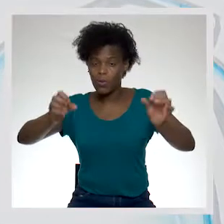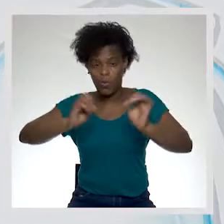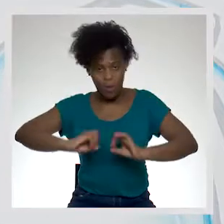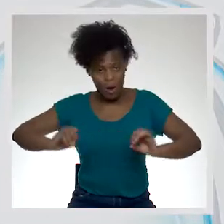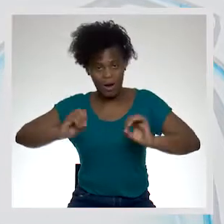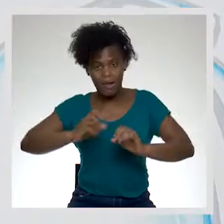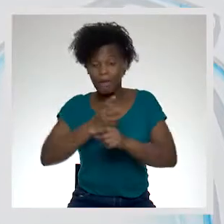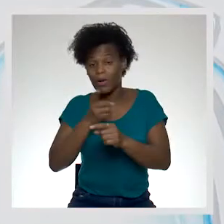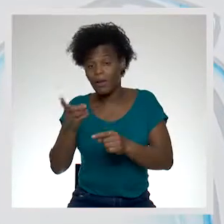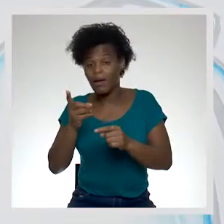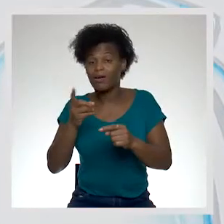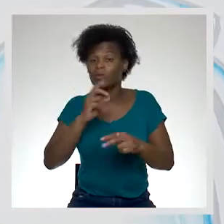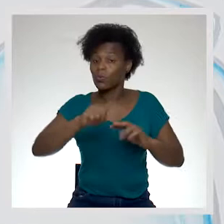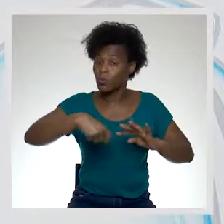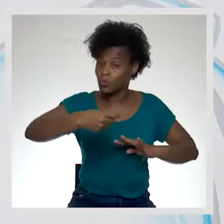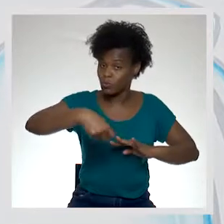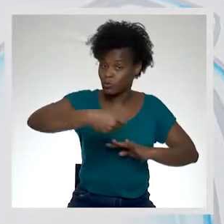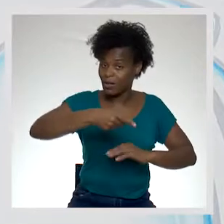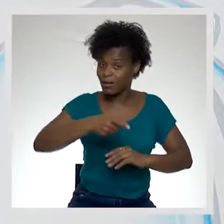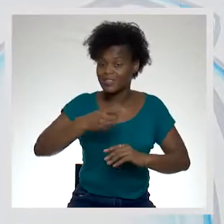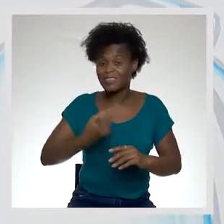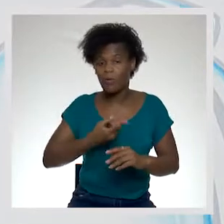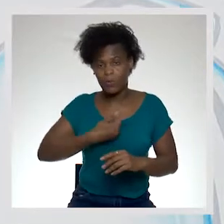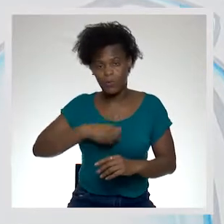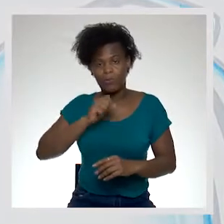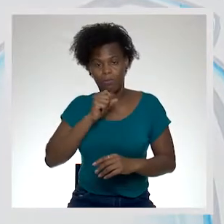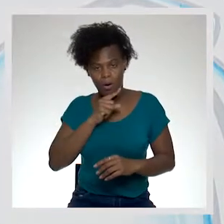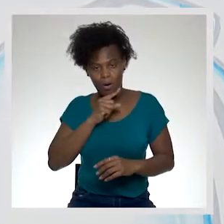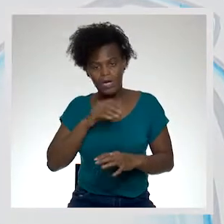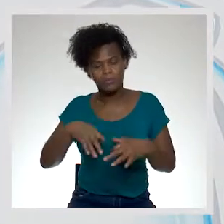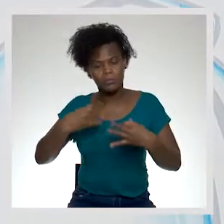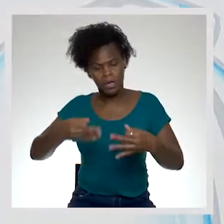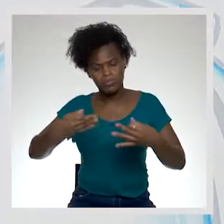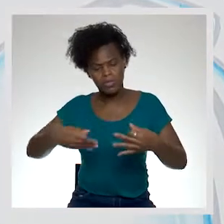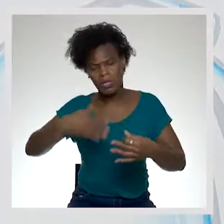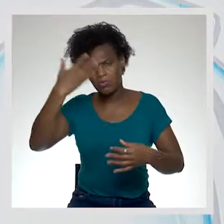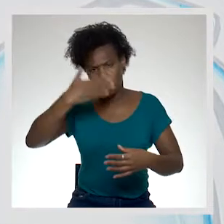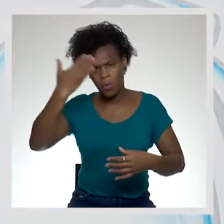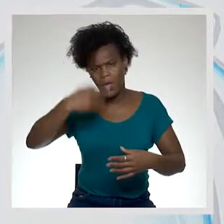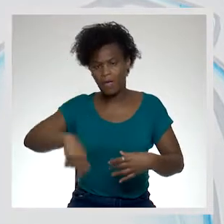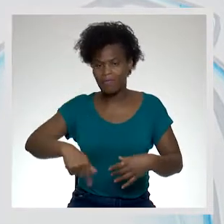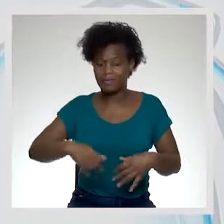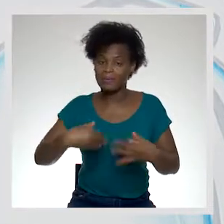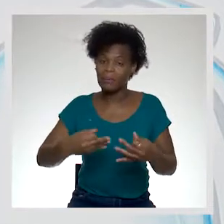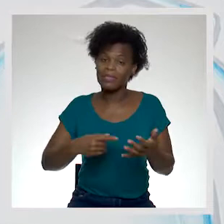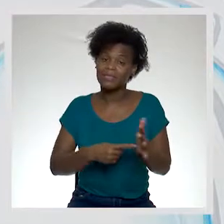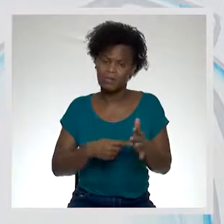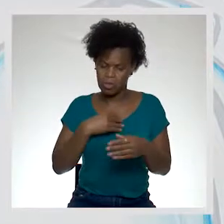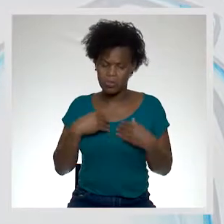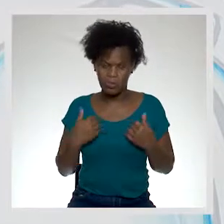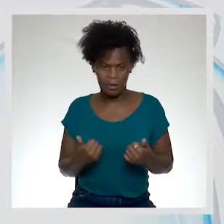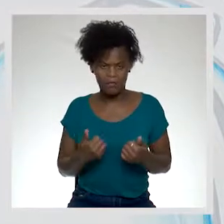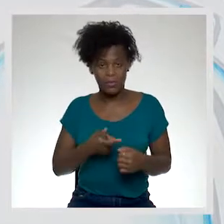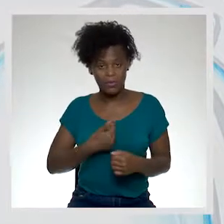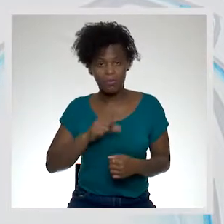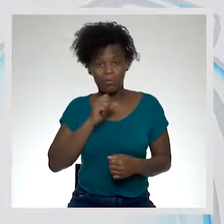recursos são recursos que nós podemos contar com eles no nosso dia a dia. São saudáveis e